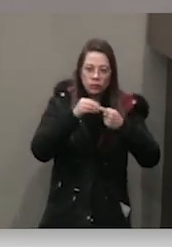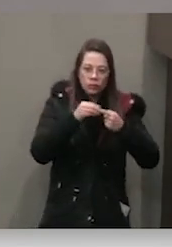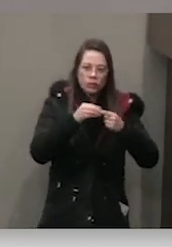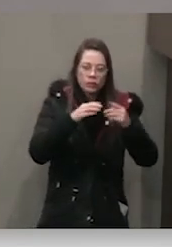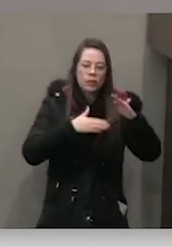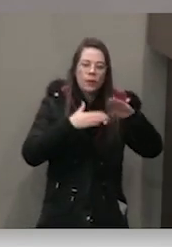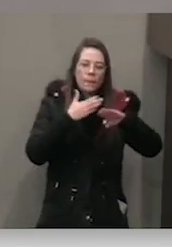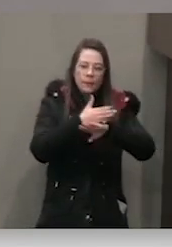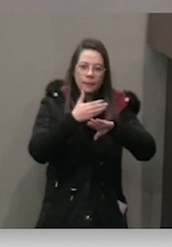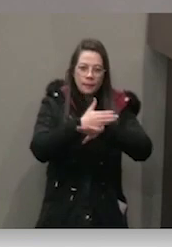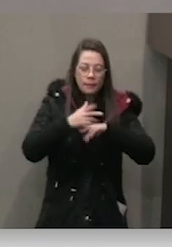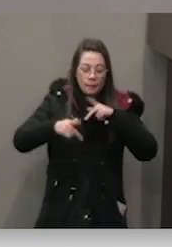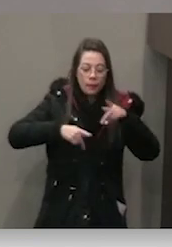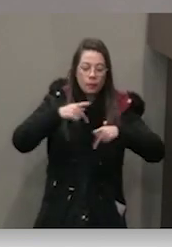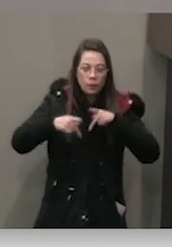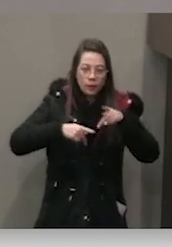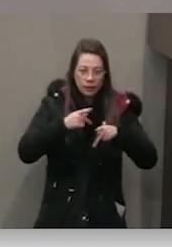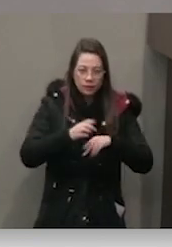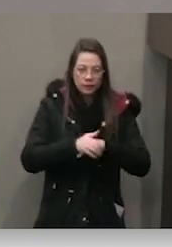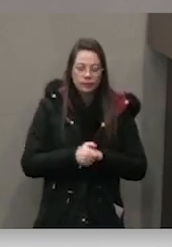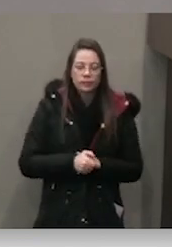participação popular.